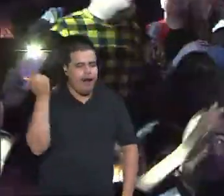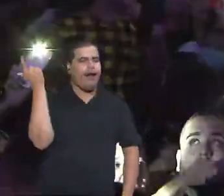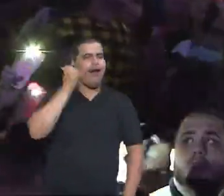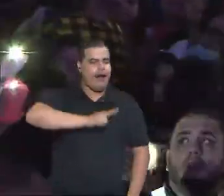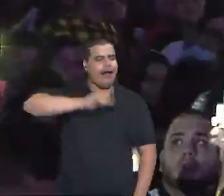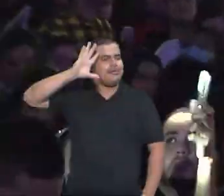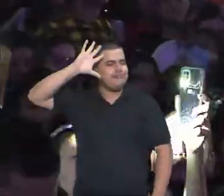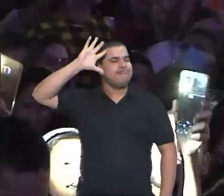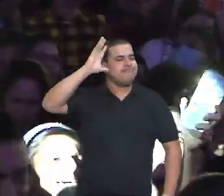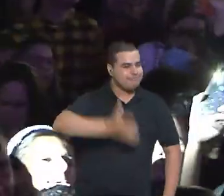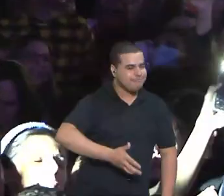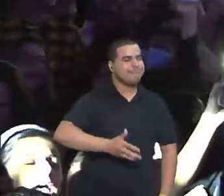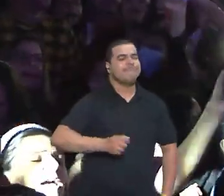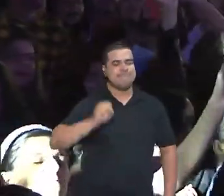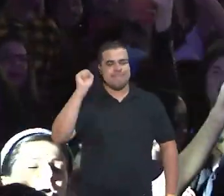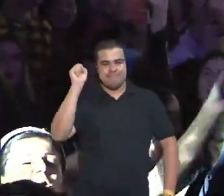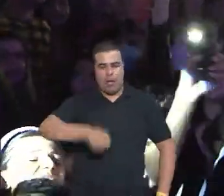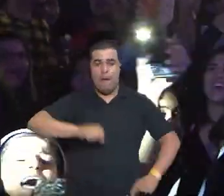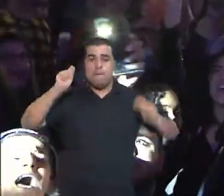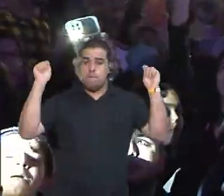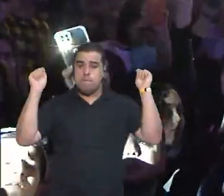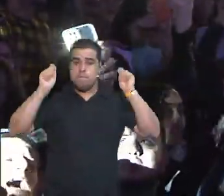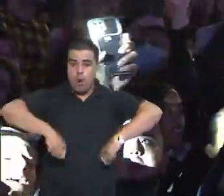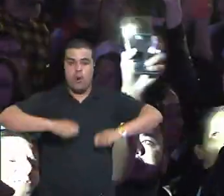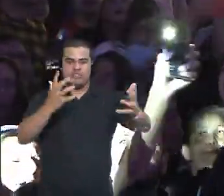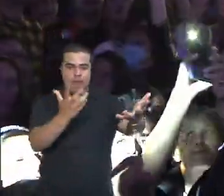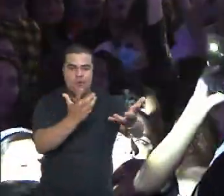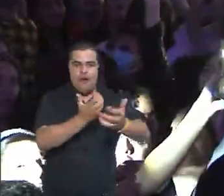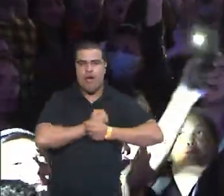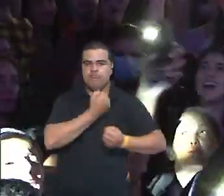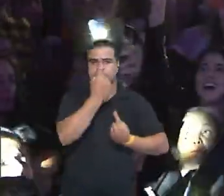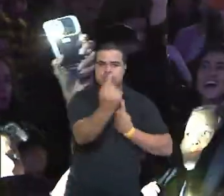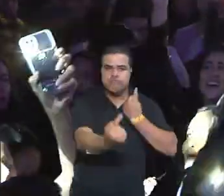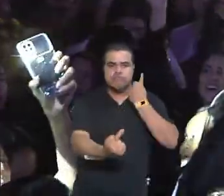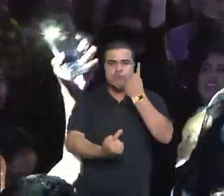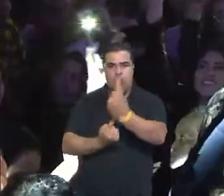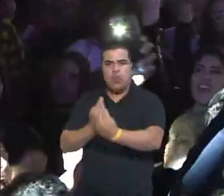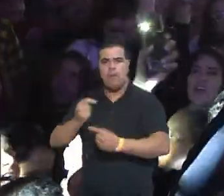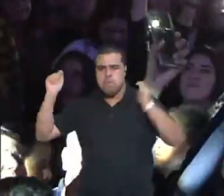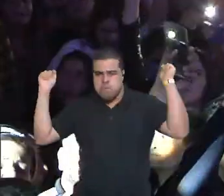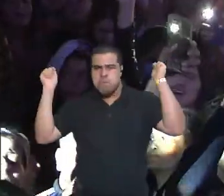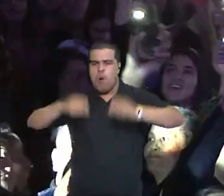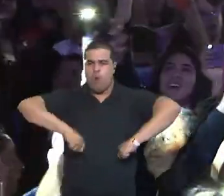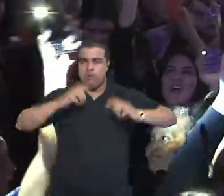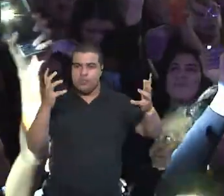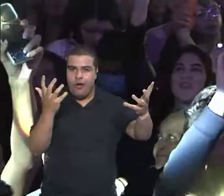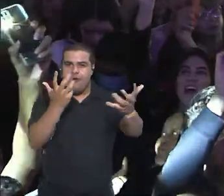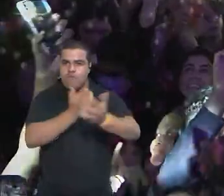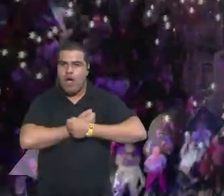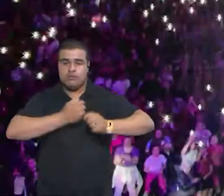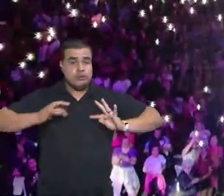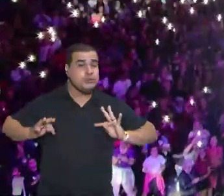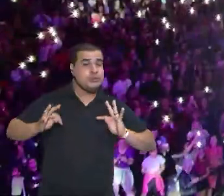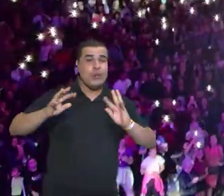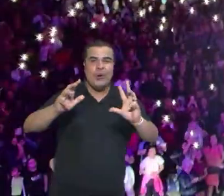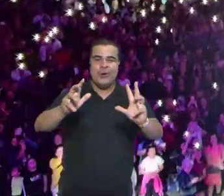quero ouvir a voz de Caruaru mais alto vai